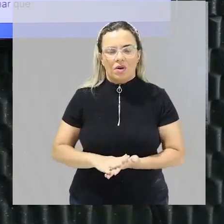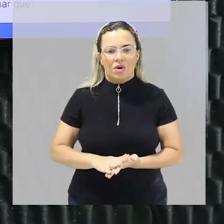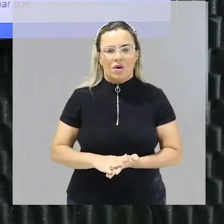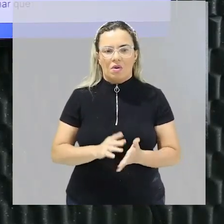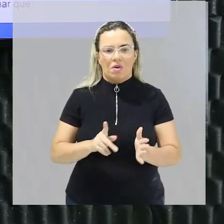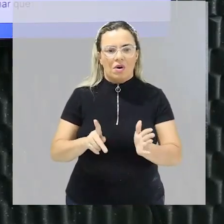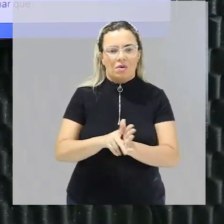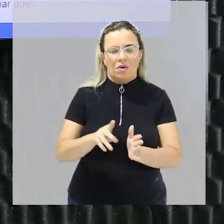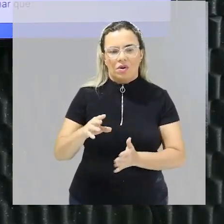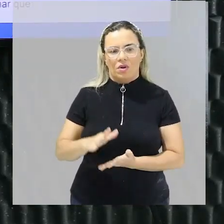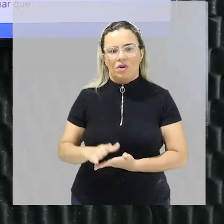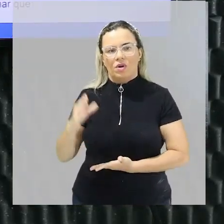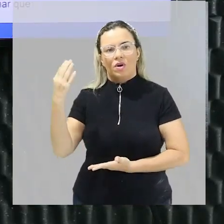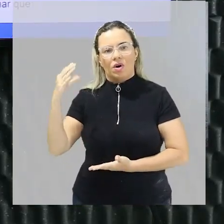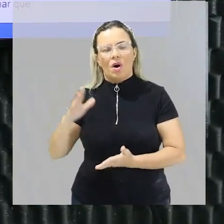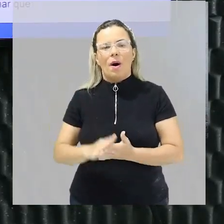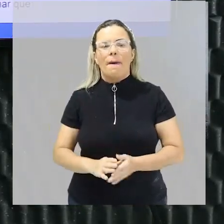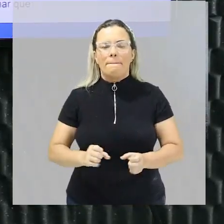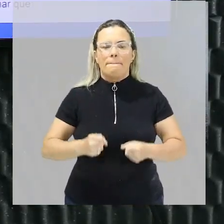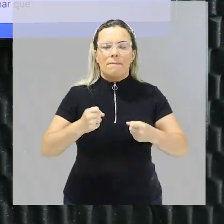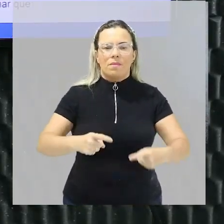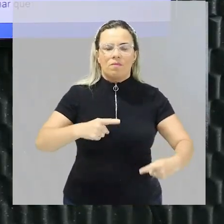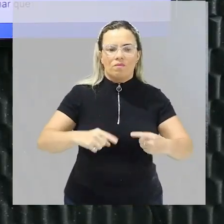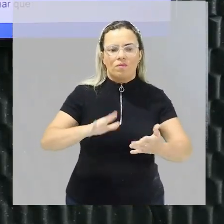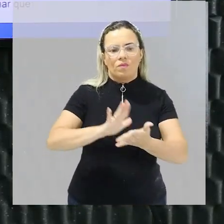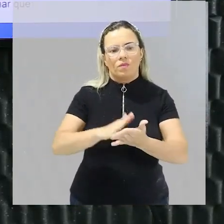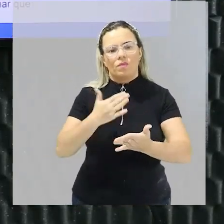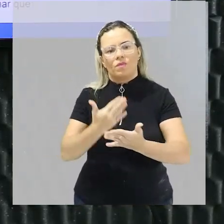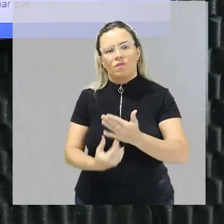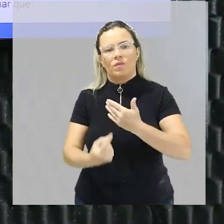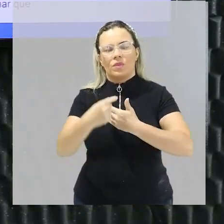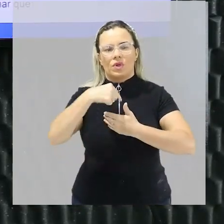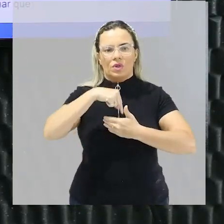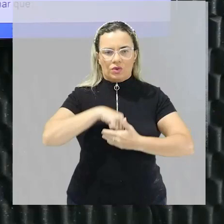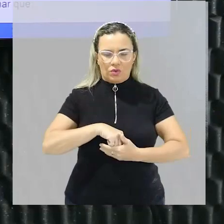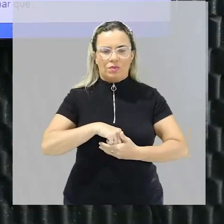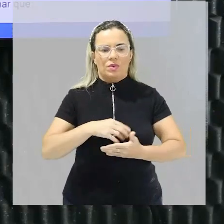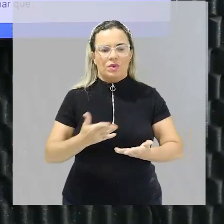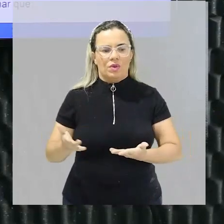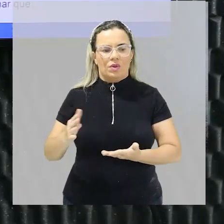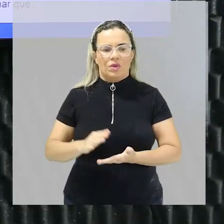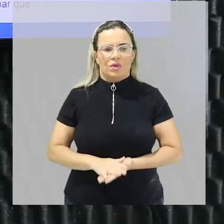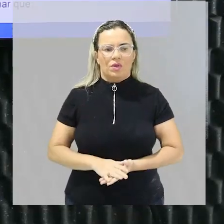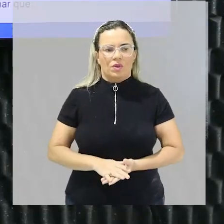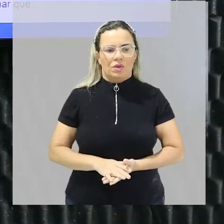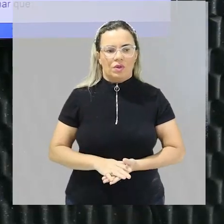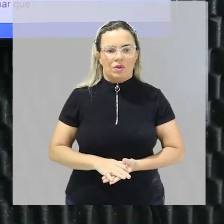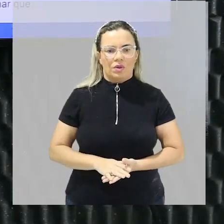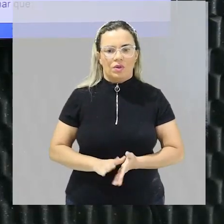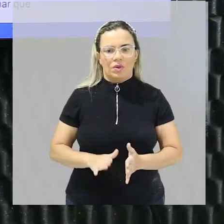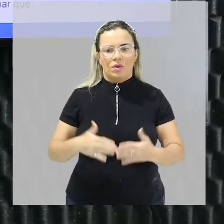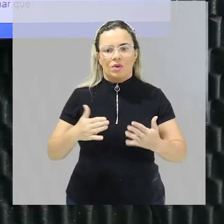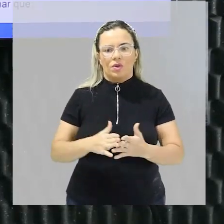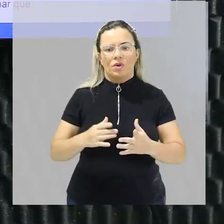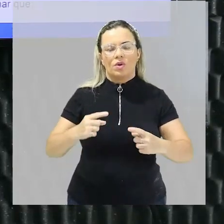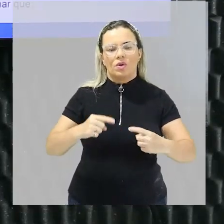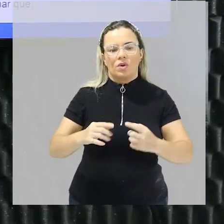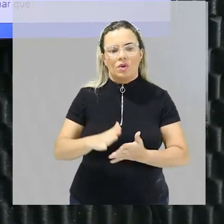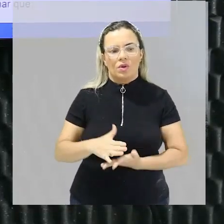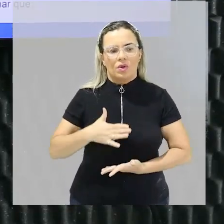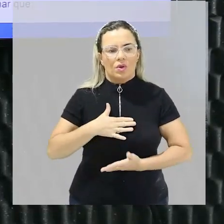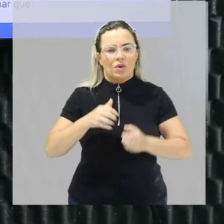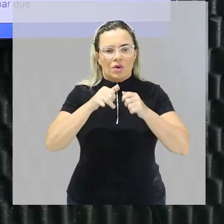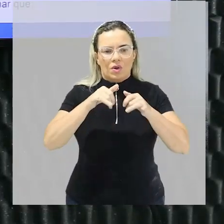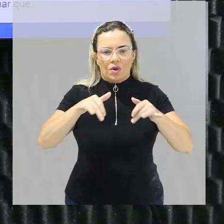É discutível, é interpretável e é subjetivo também. Aqui mais abaixo, ó, discutir o gosto e